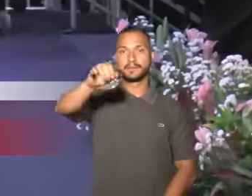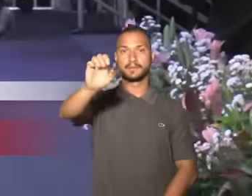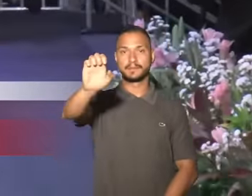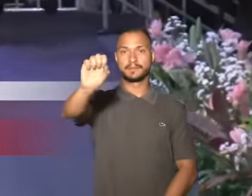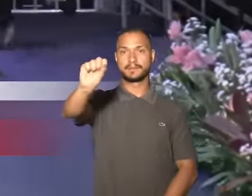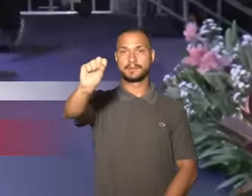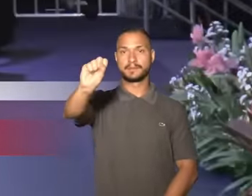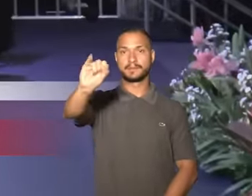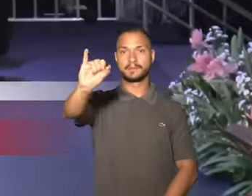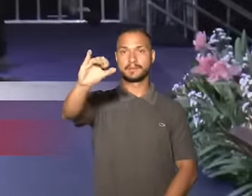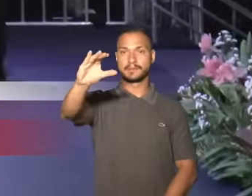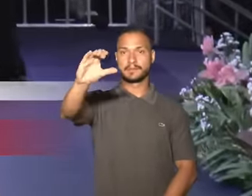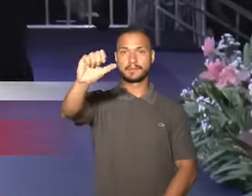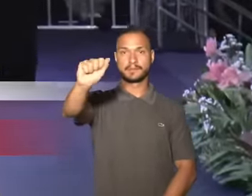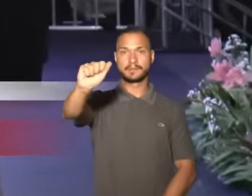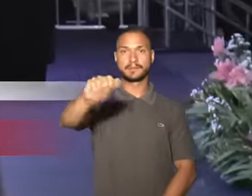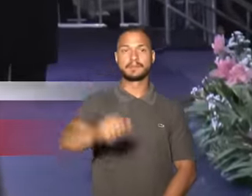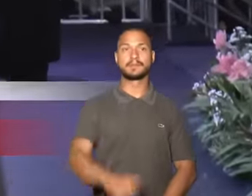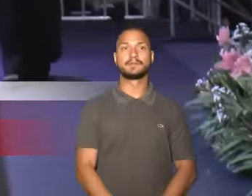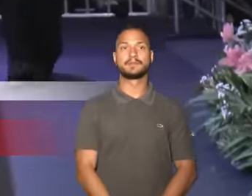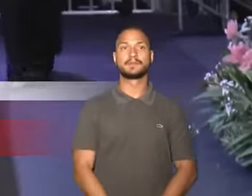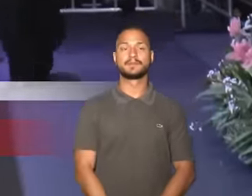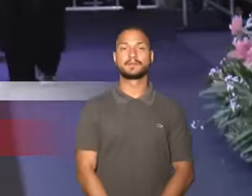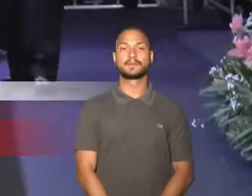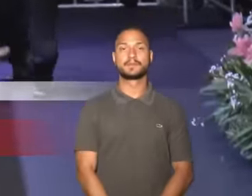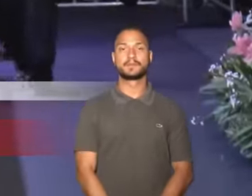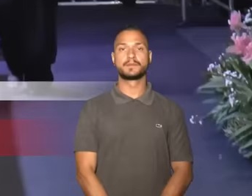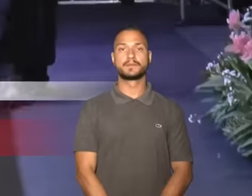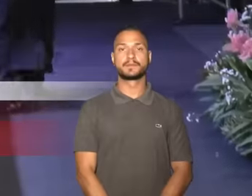Jéssica Magalhães Bretas.